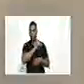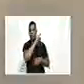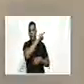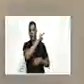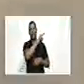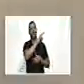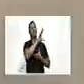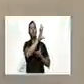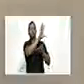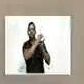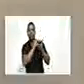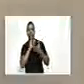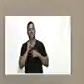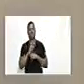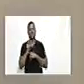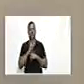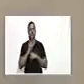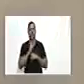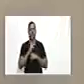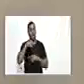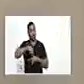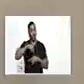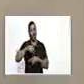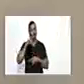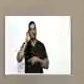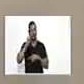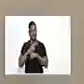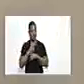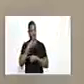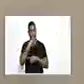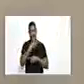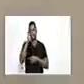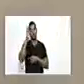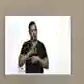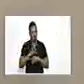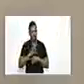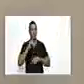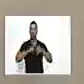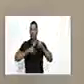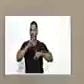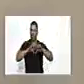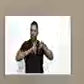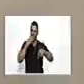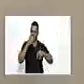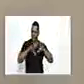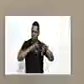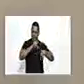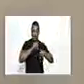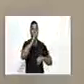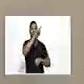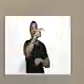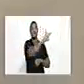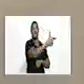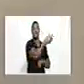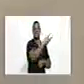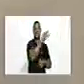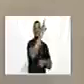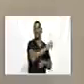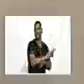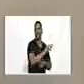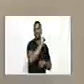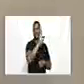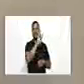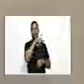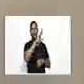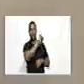Viçosa nós temos 3% de material recolhido e em Taú hoje eles estão fazendo 23%